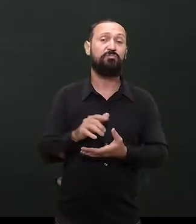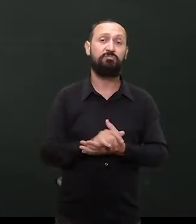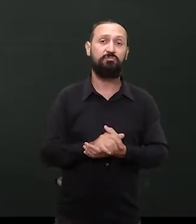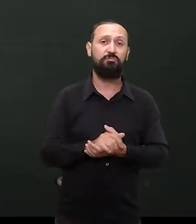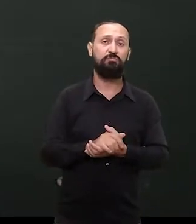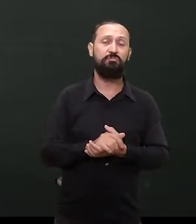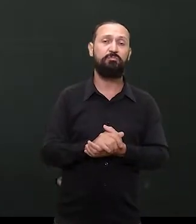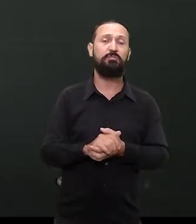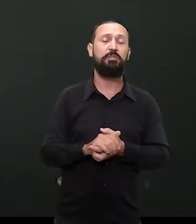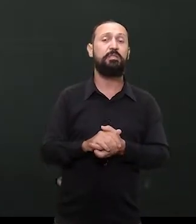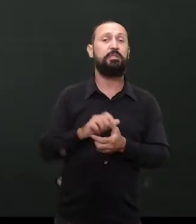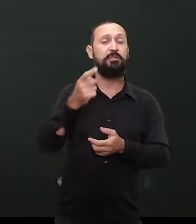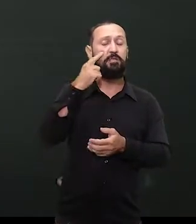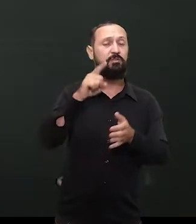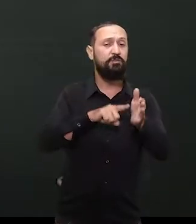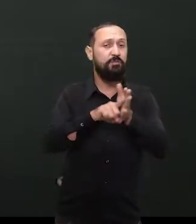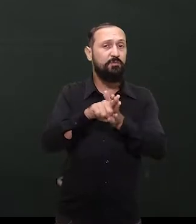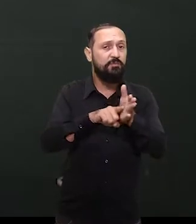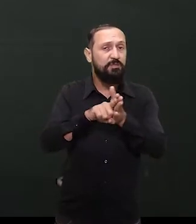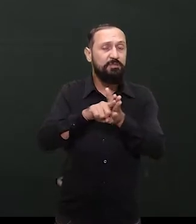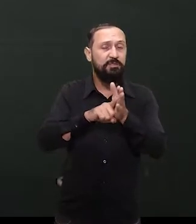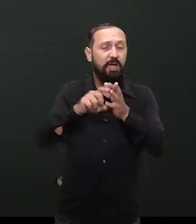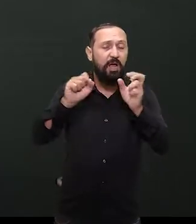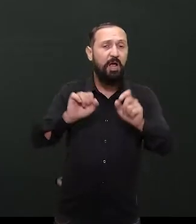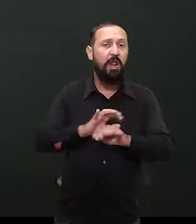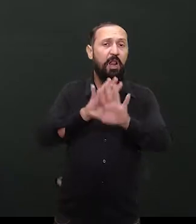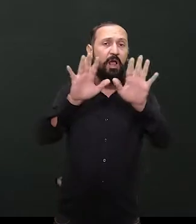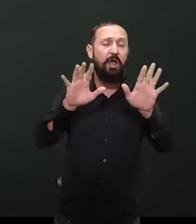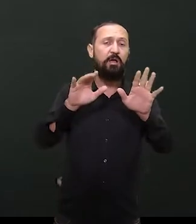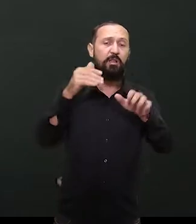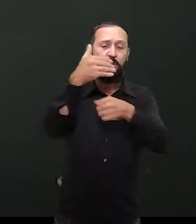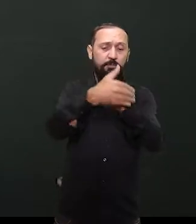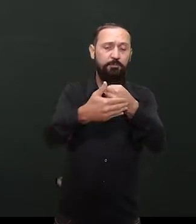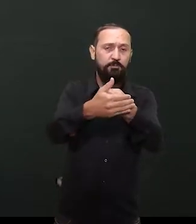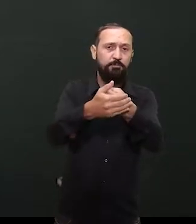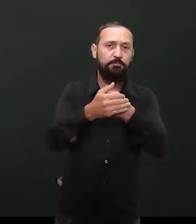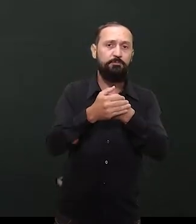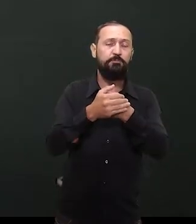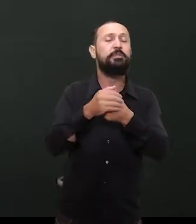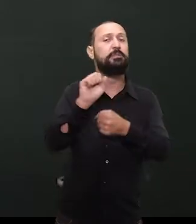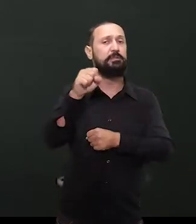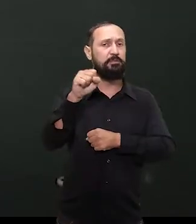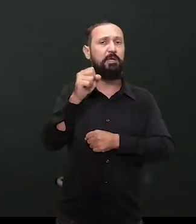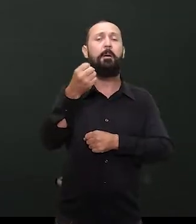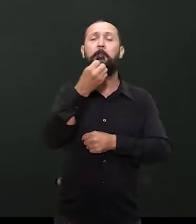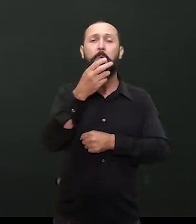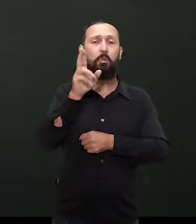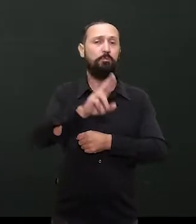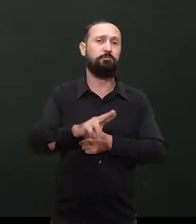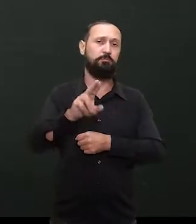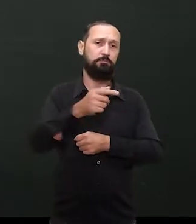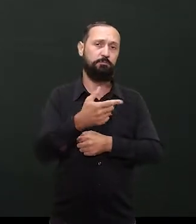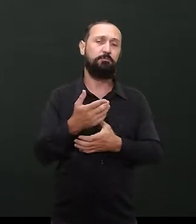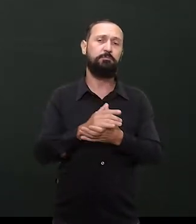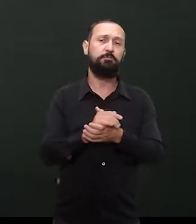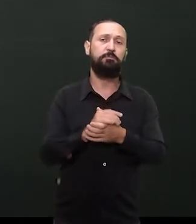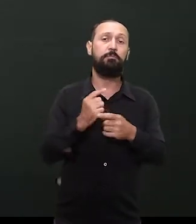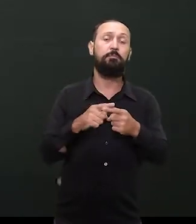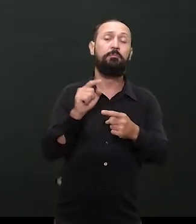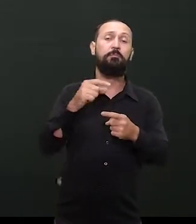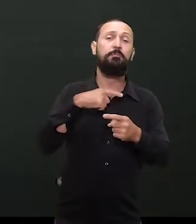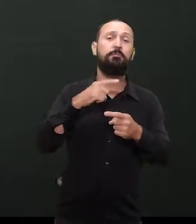analisarmos de uma forma Clara e técnica é a medida protetiva se sem funciona de que forma